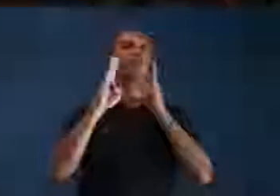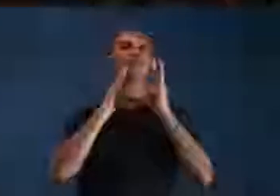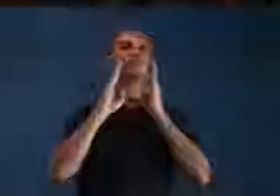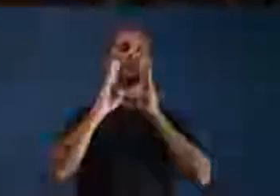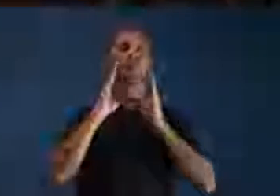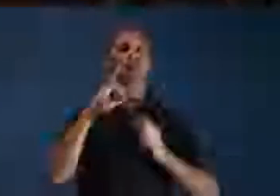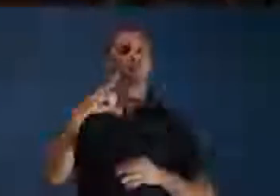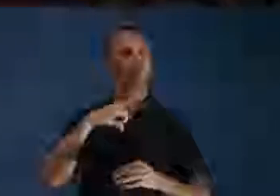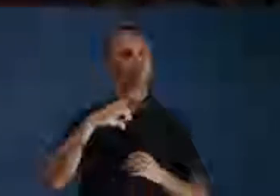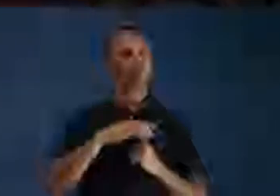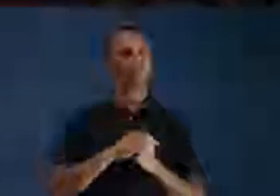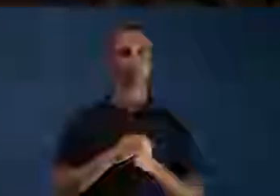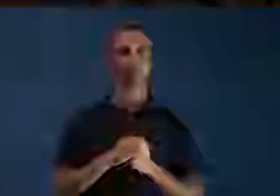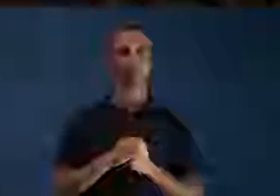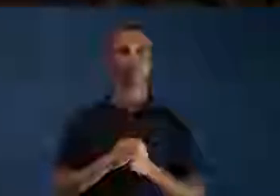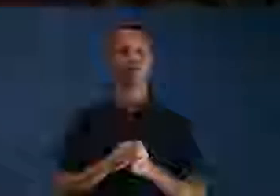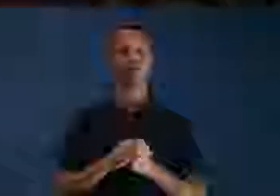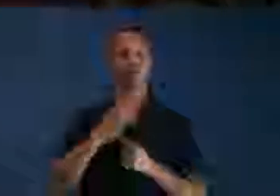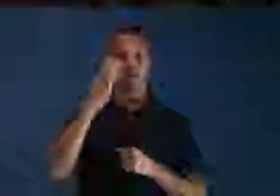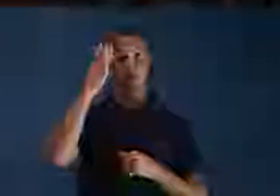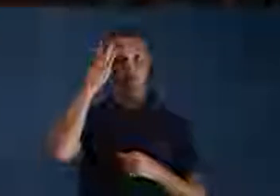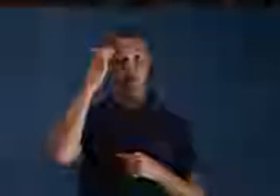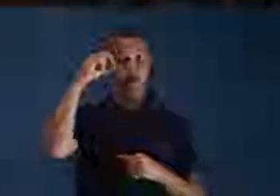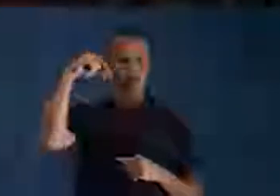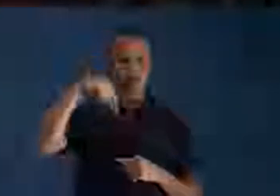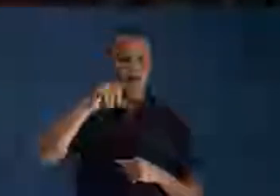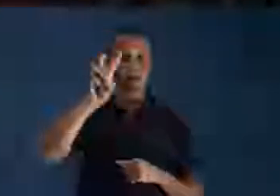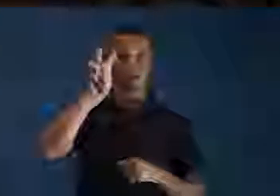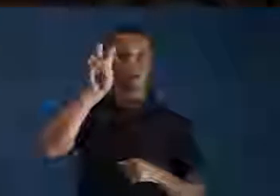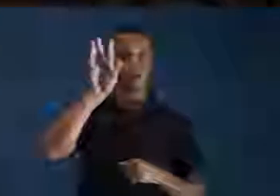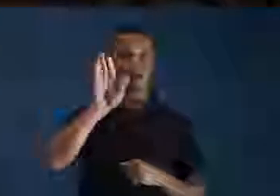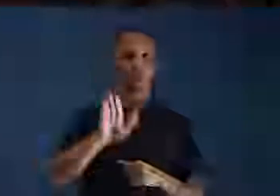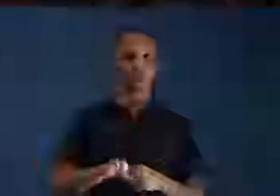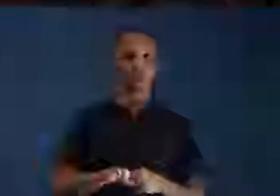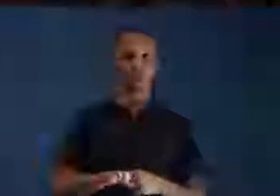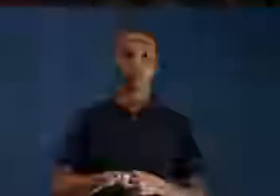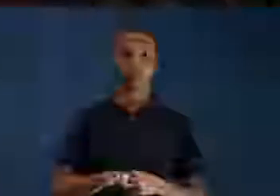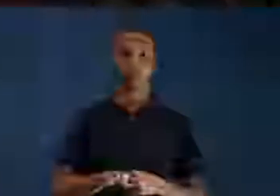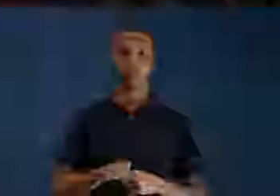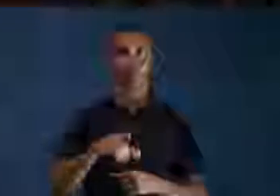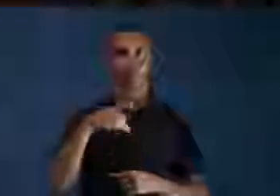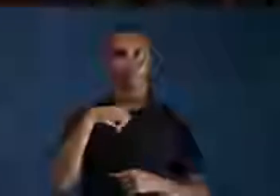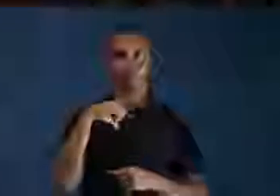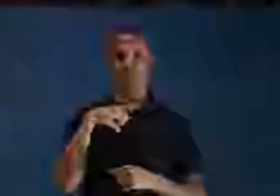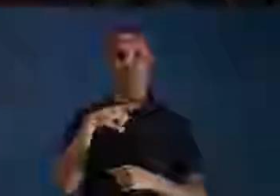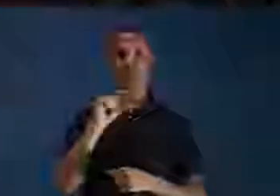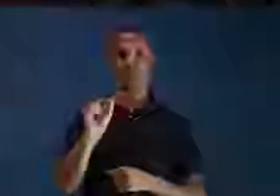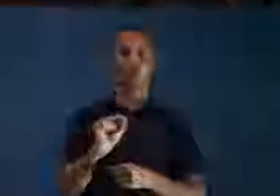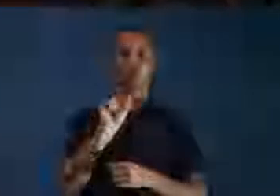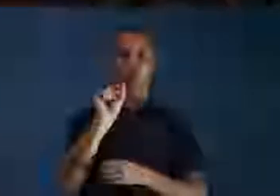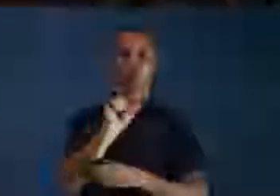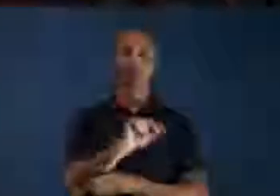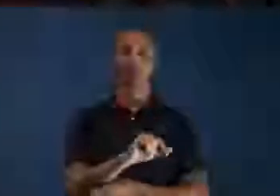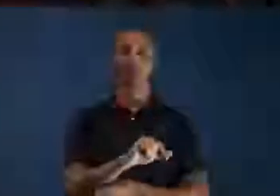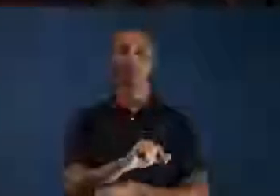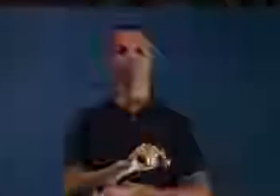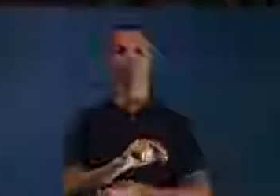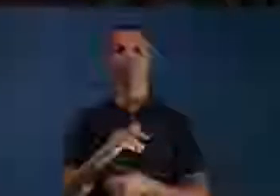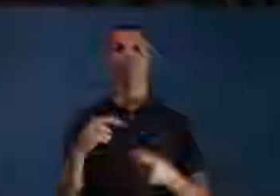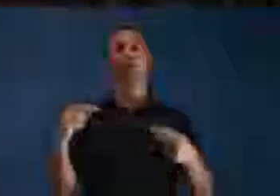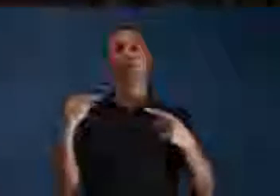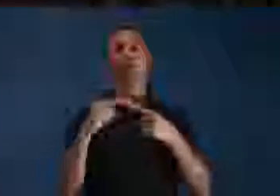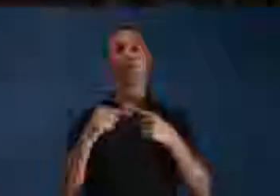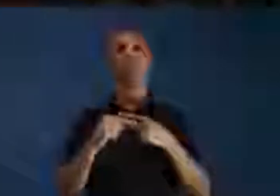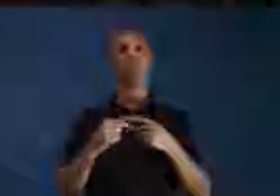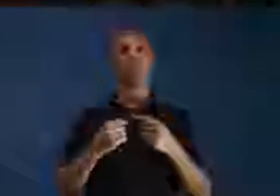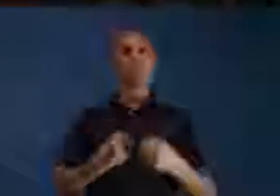site. Amanhã haverá nesta casa, às 17h, uma sessão dedicada à